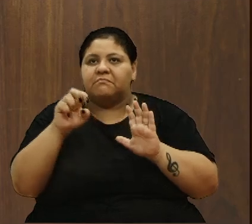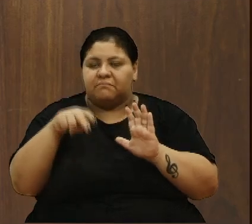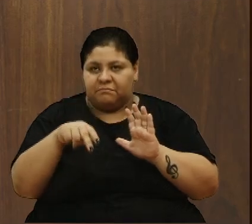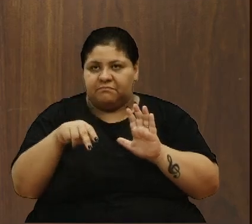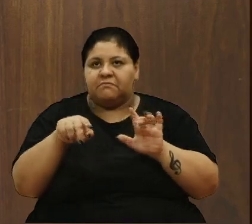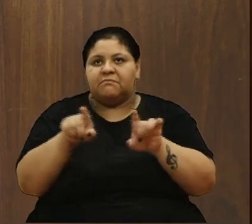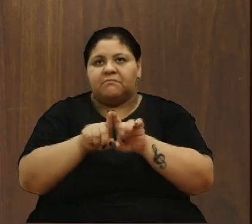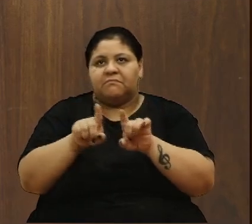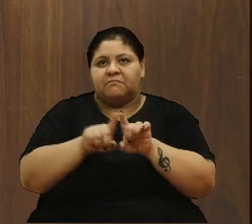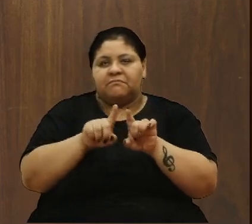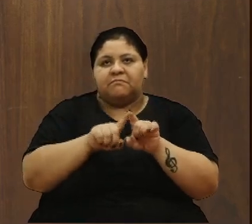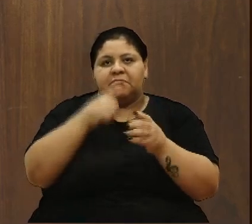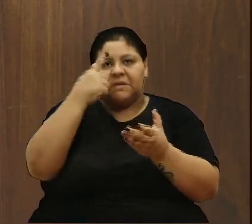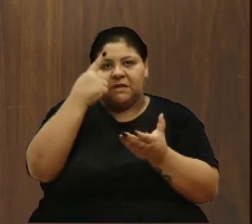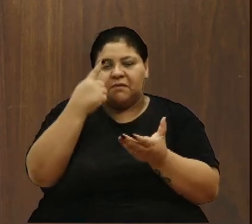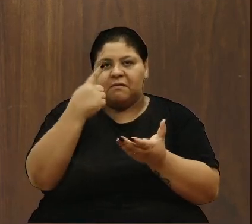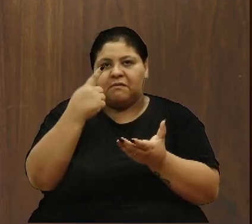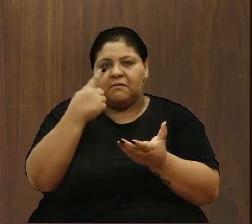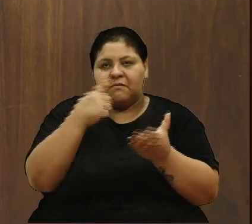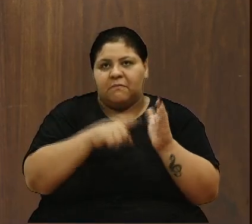é uma agenda que está